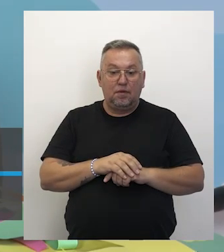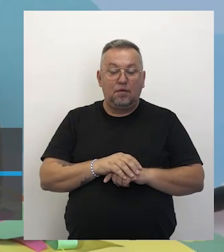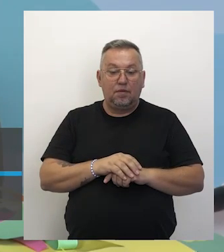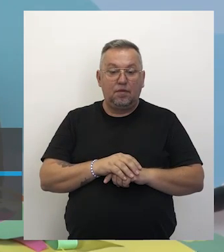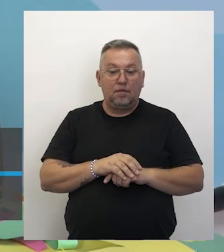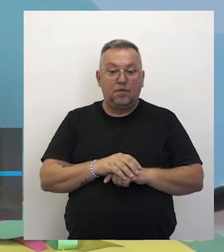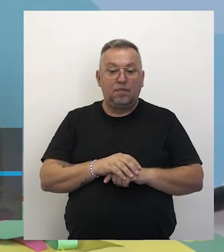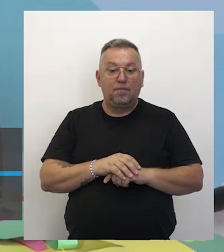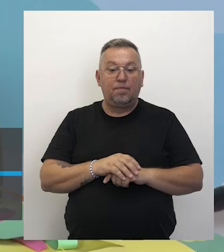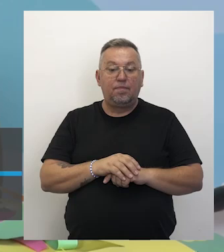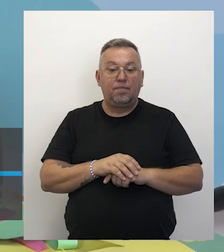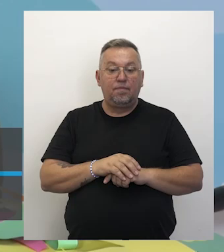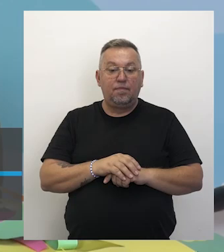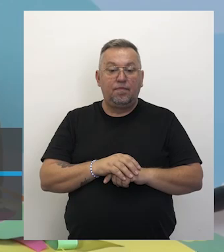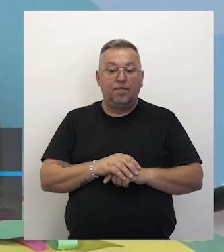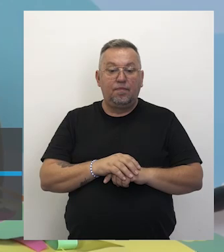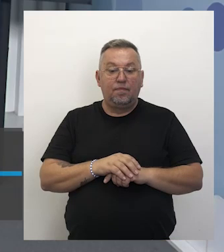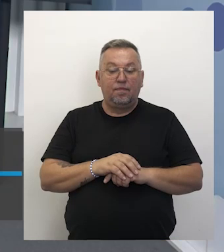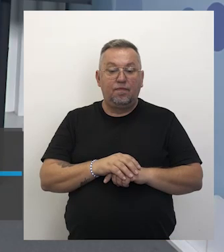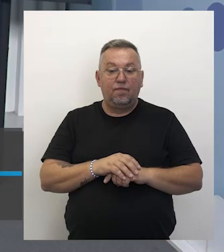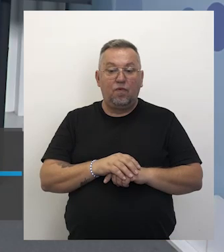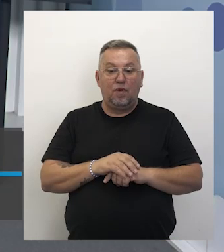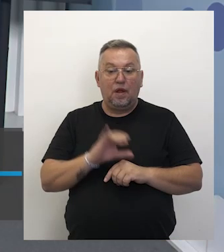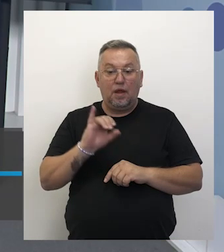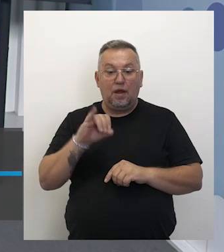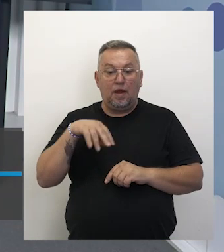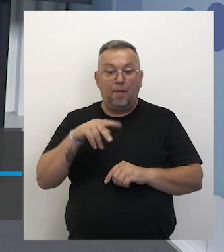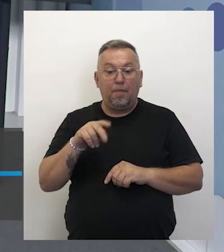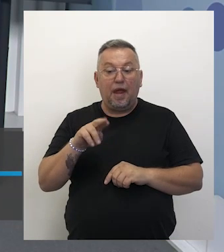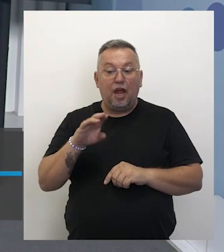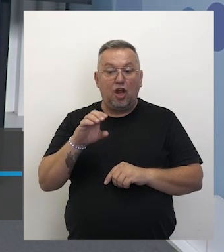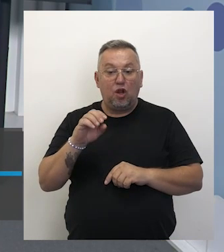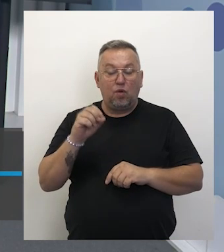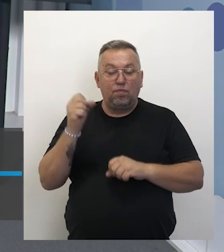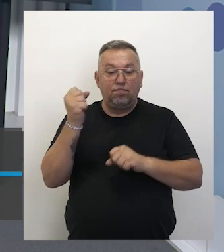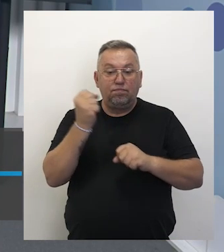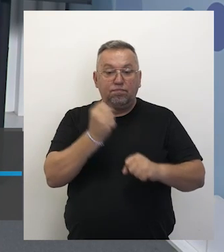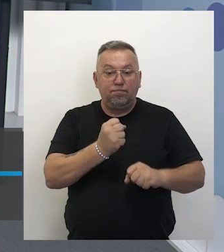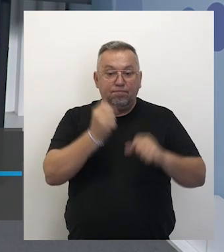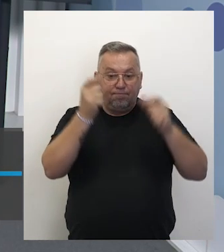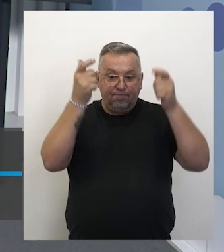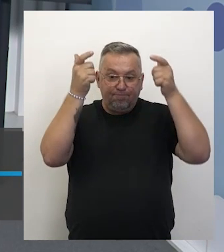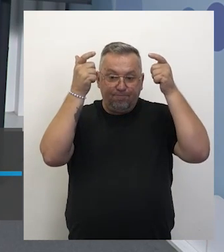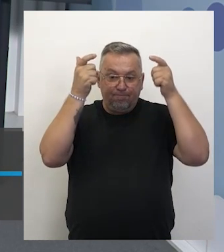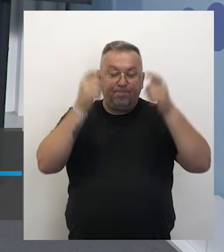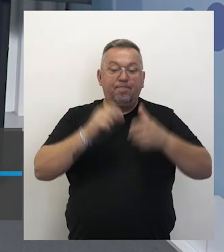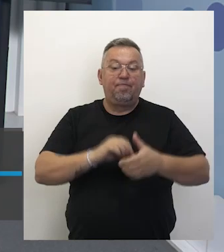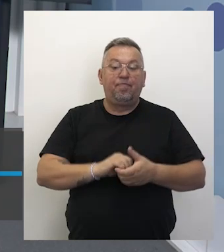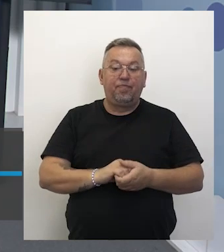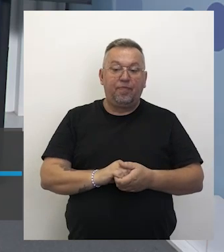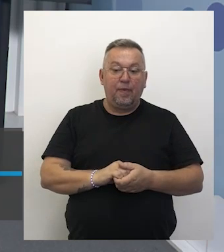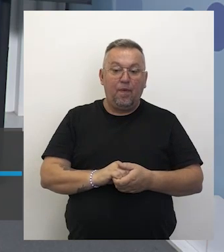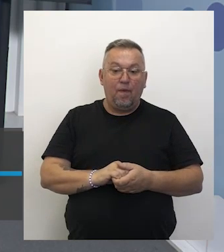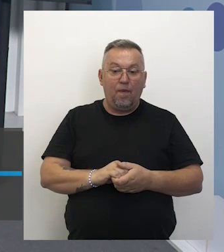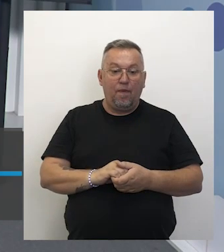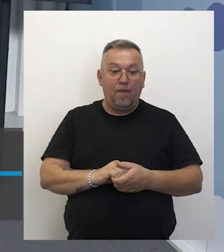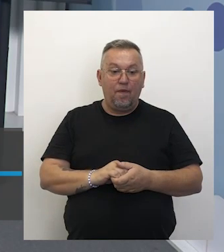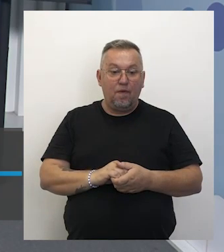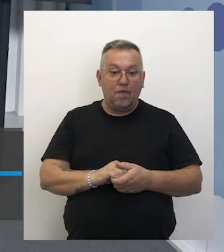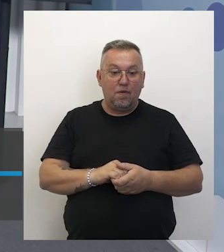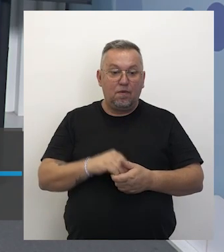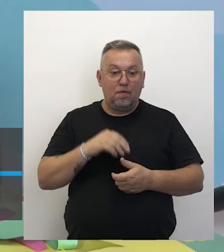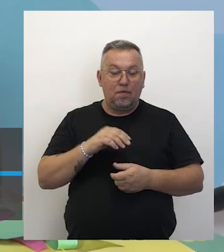pré-colombiana. Isso. Império. Eu vou colocar Império aqui que eu vi. Alguém colocou Império, eu não consegui lembrar o nome da pessoa, mas ó. O Pedro,